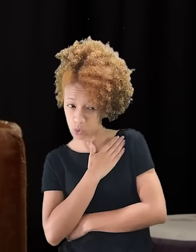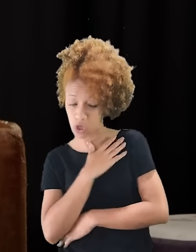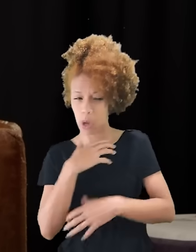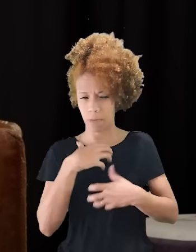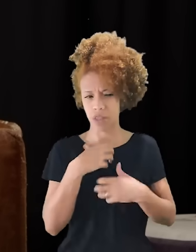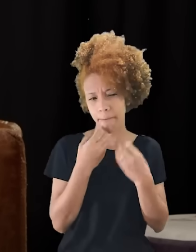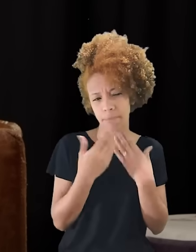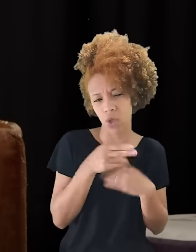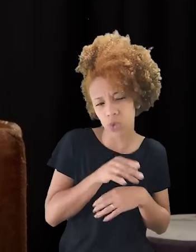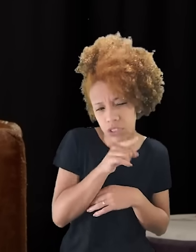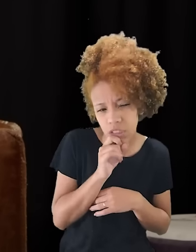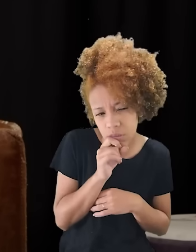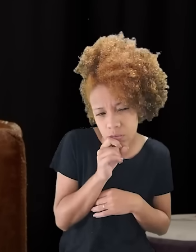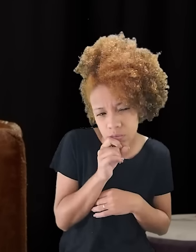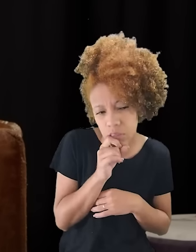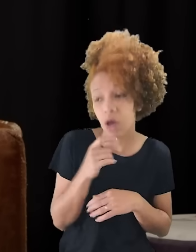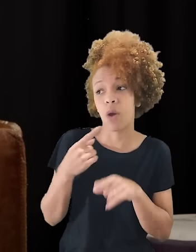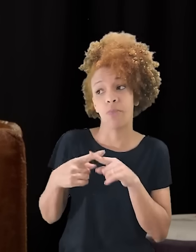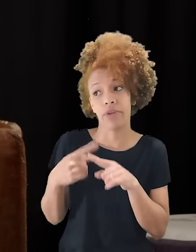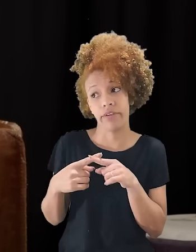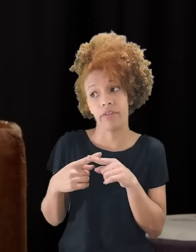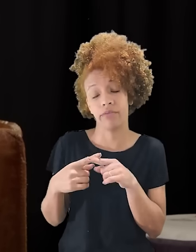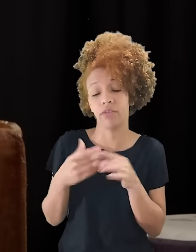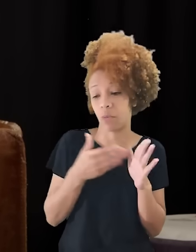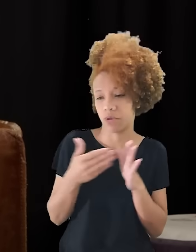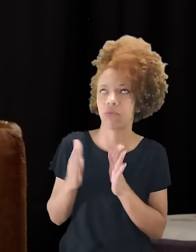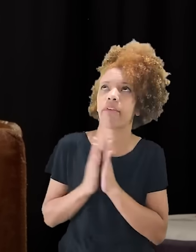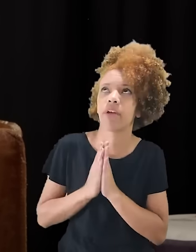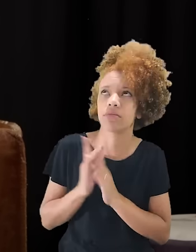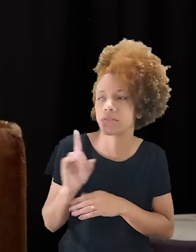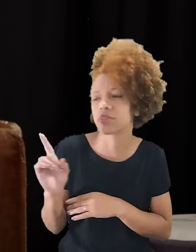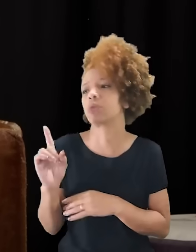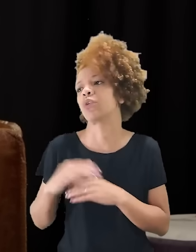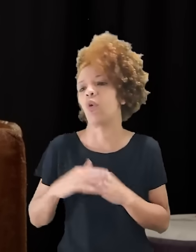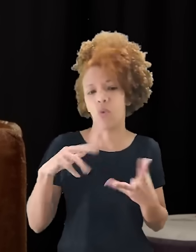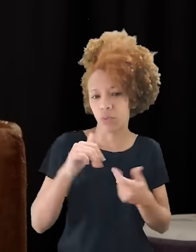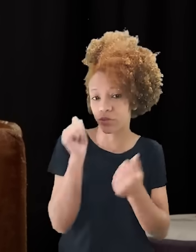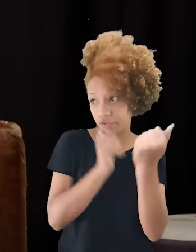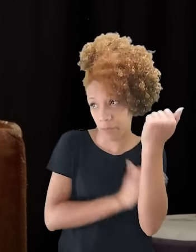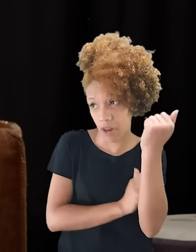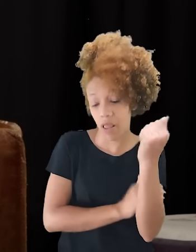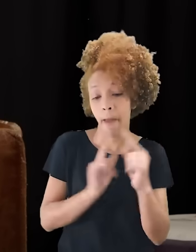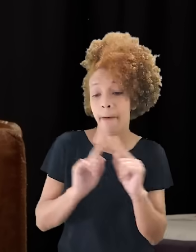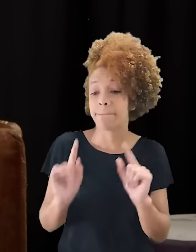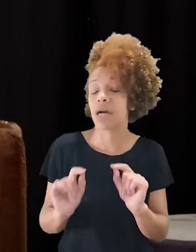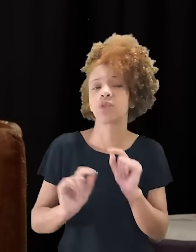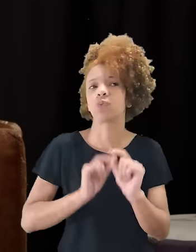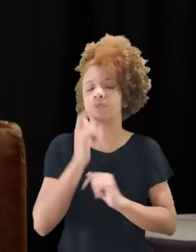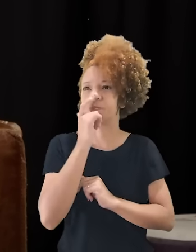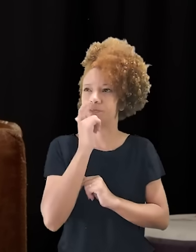vou me sentir bem usando aquilo Porque eu acho que a gente tá assim numa era Graças a Deus muito feminista né mas entra muito